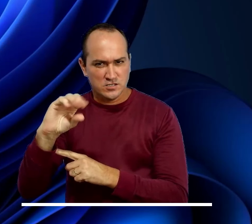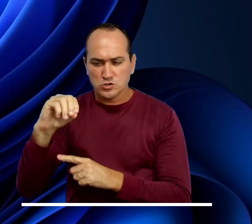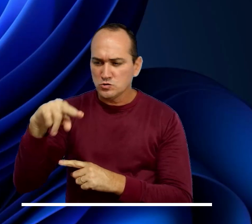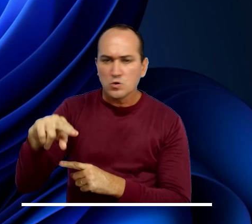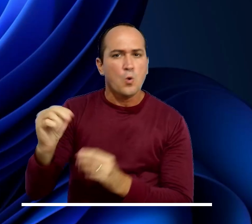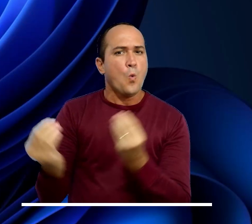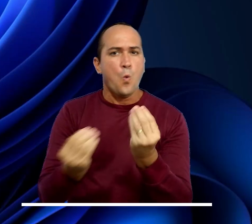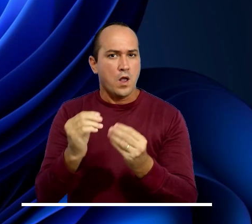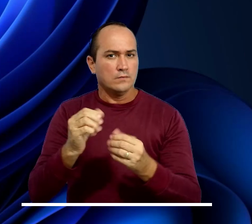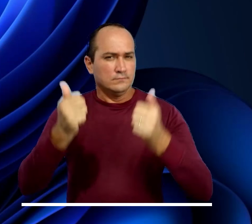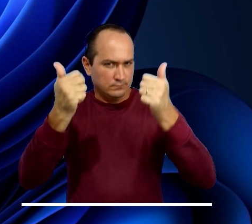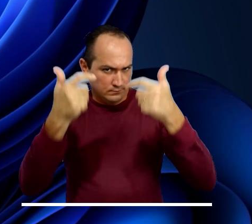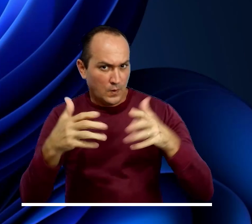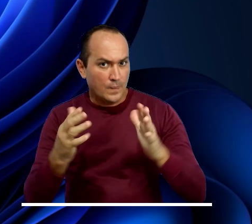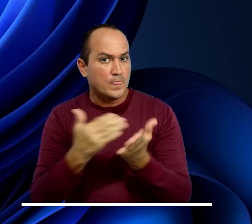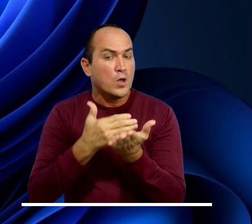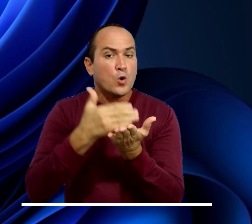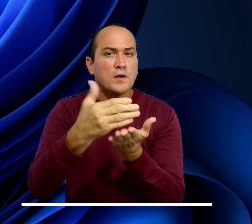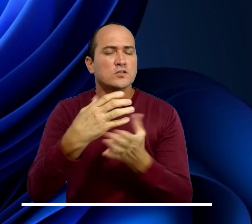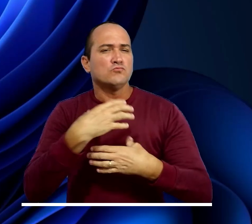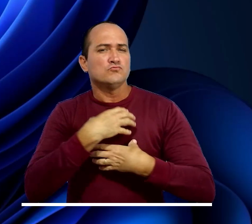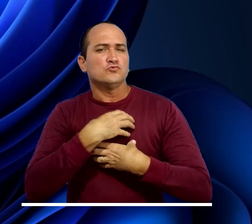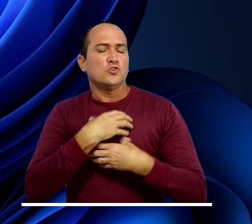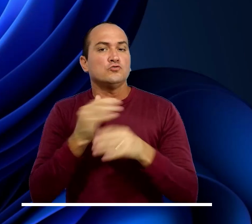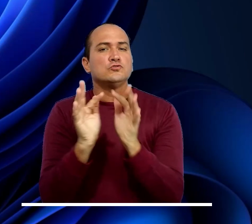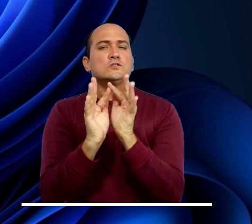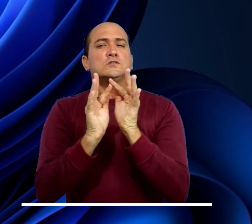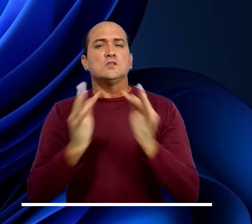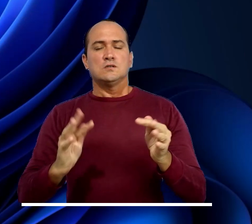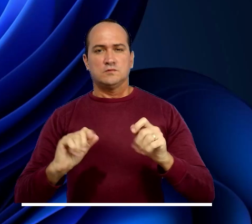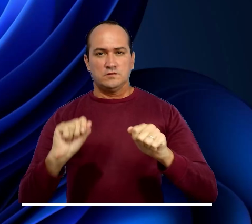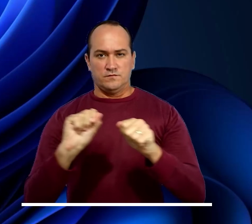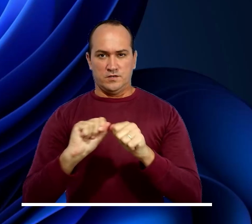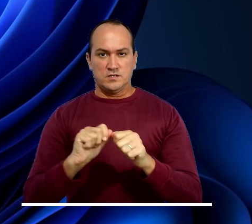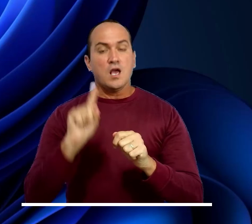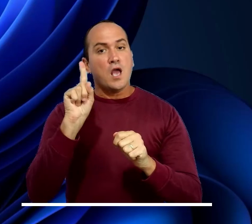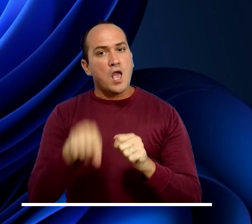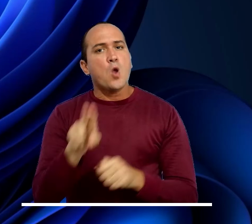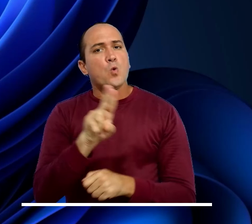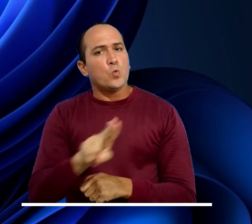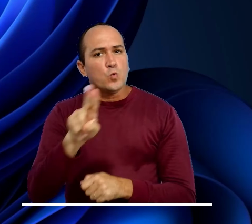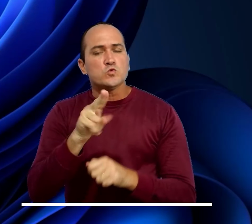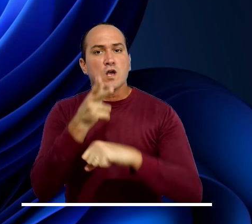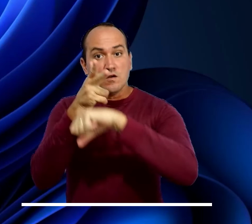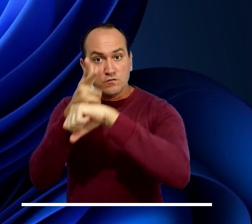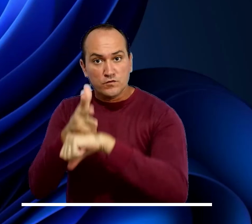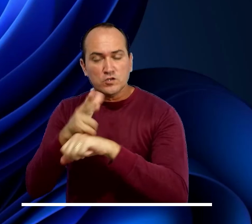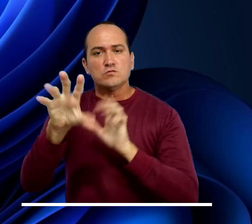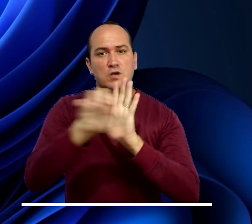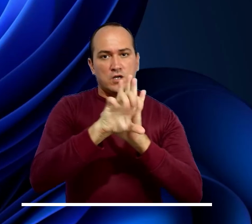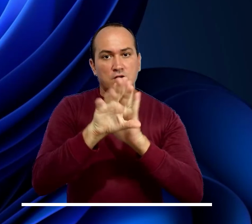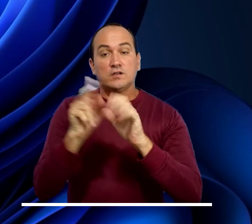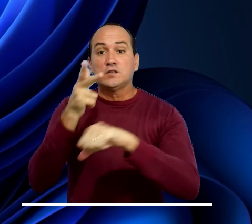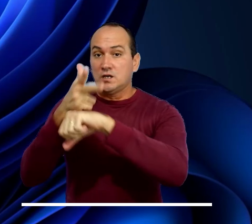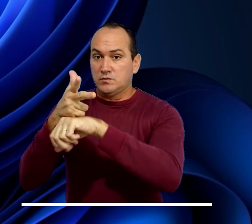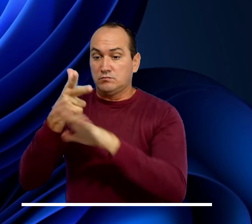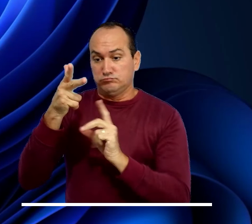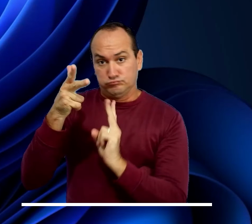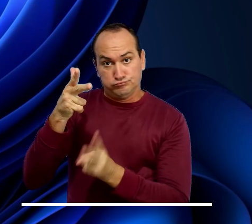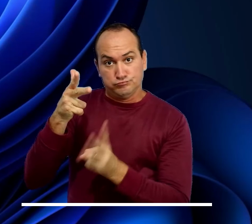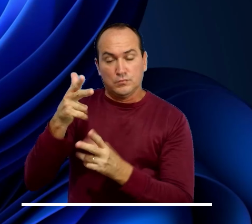a gente vai começar com a forma mais fácil de fazer isso, que é utilizando vídeos que foram gravados com câmera